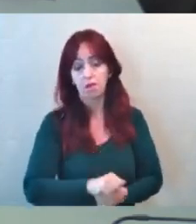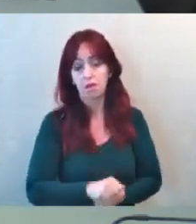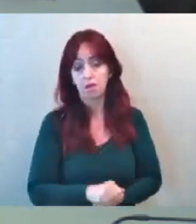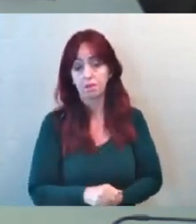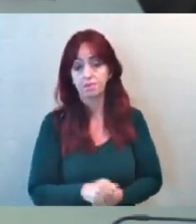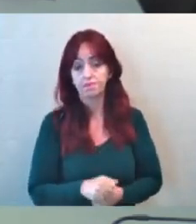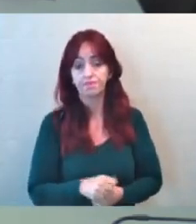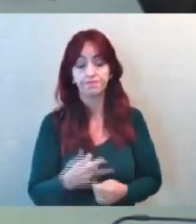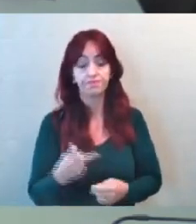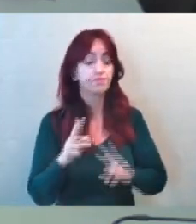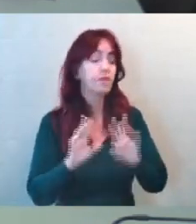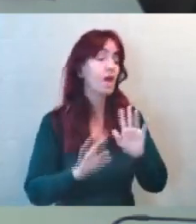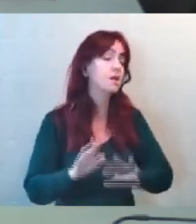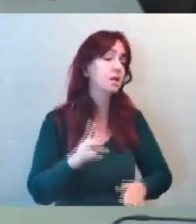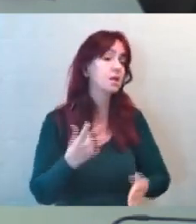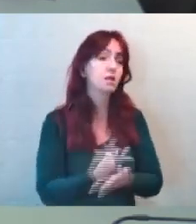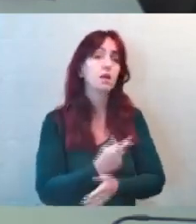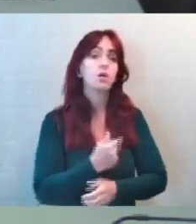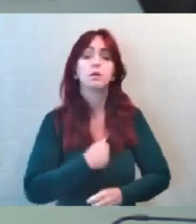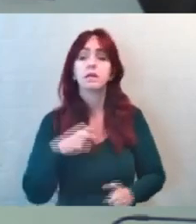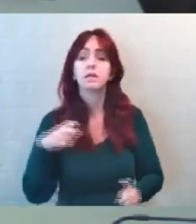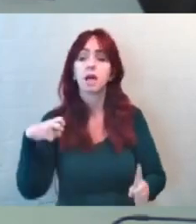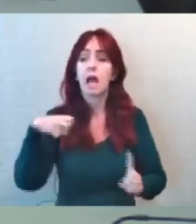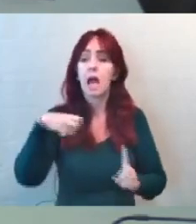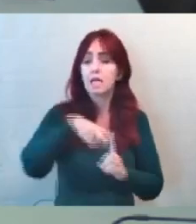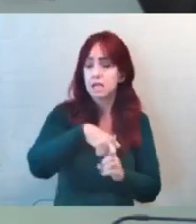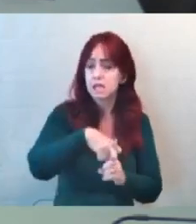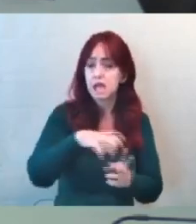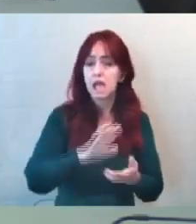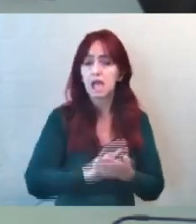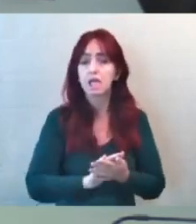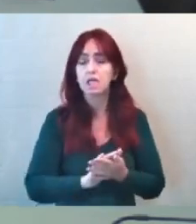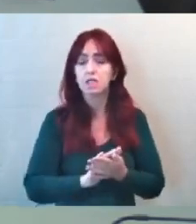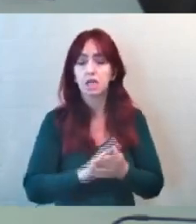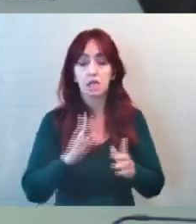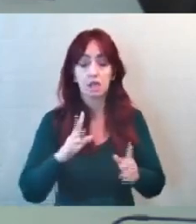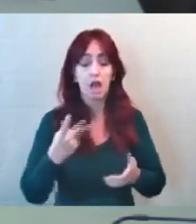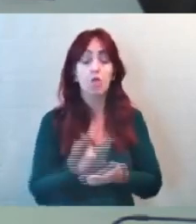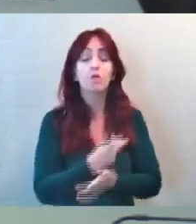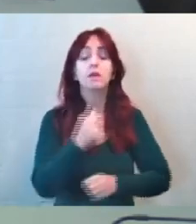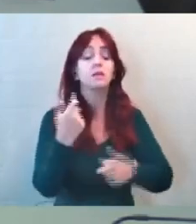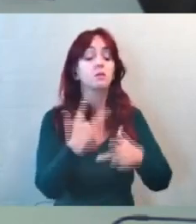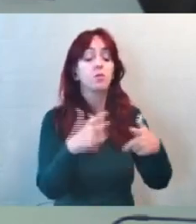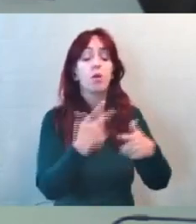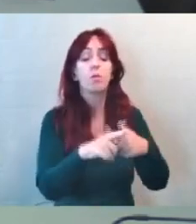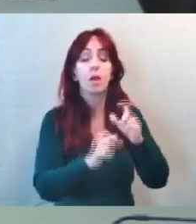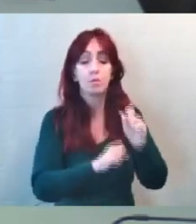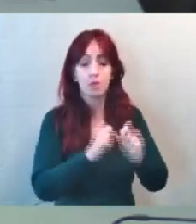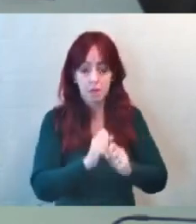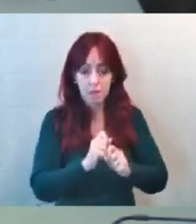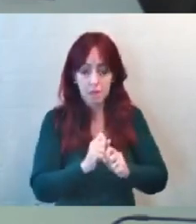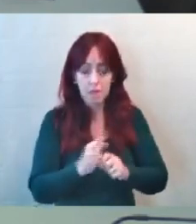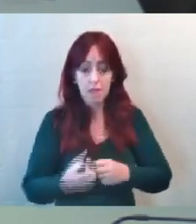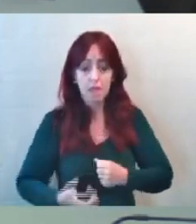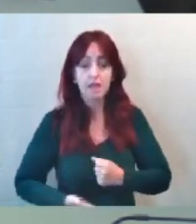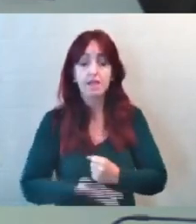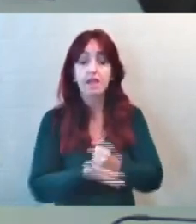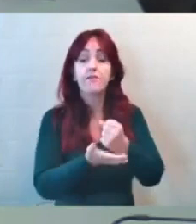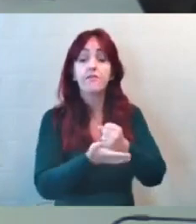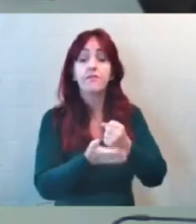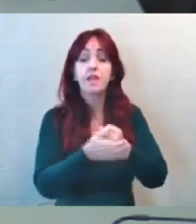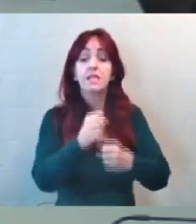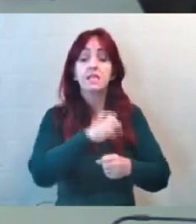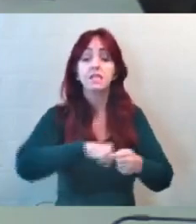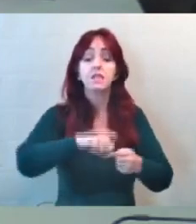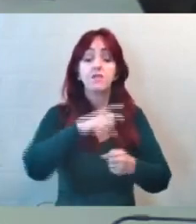acontece um acidente que a Defesa Civil vai lá, a primeira coisa que eles procuram saber é se teve o ART do CREA na reforma, que o não sei o quê e